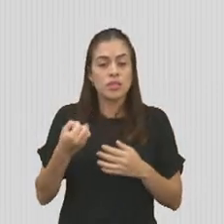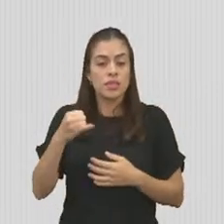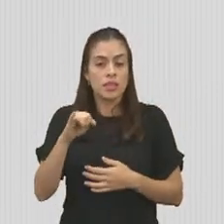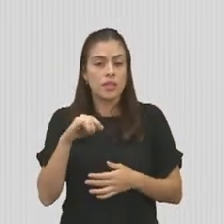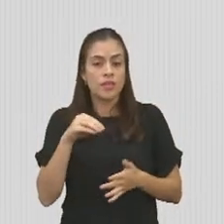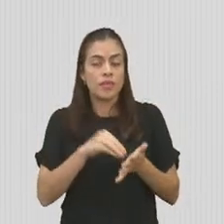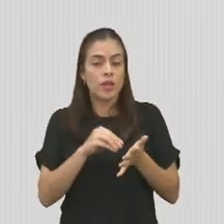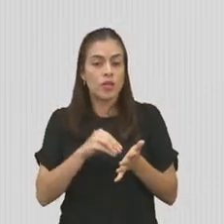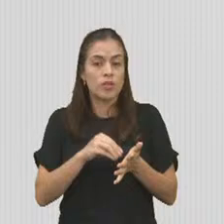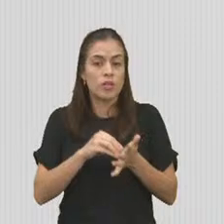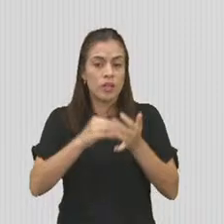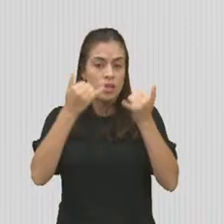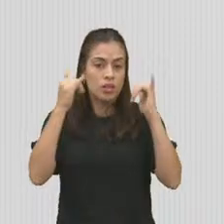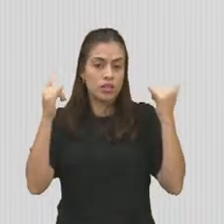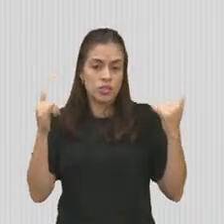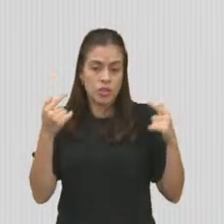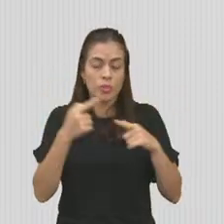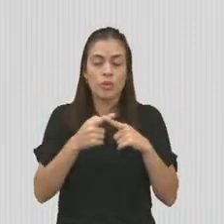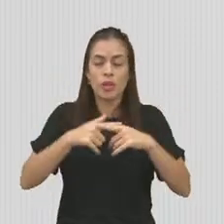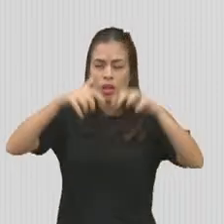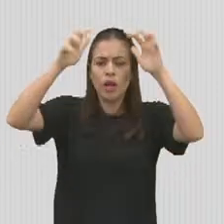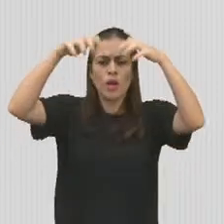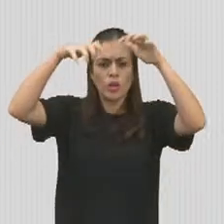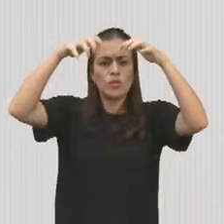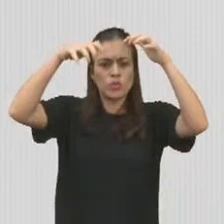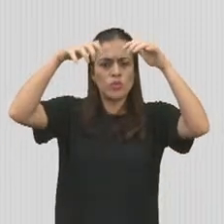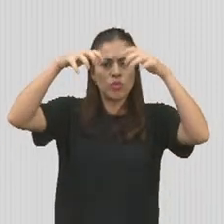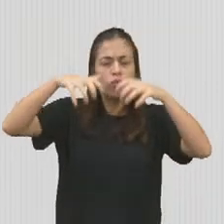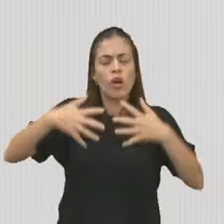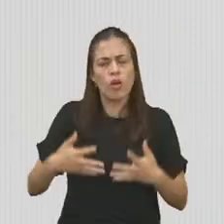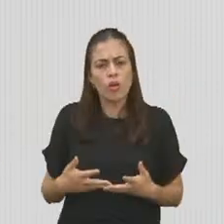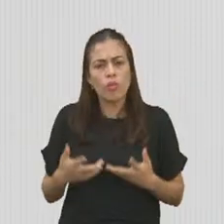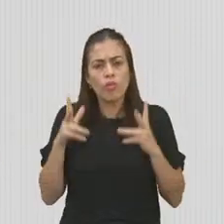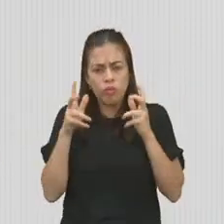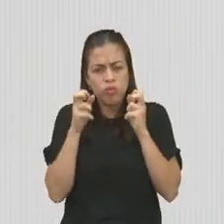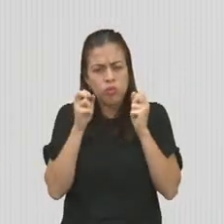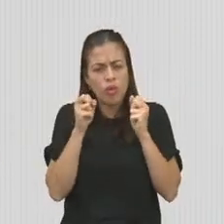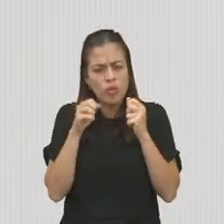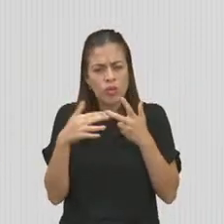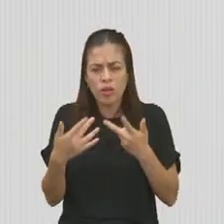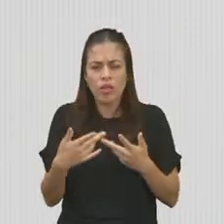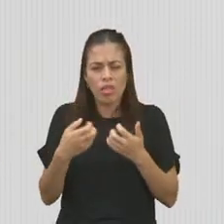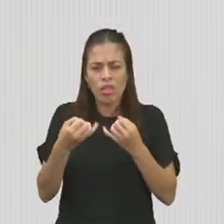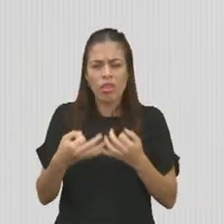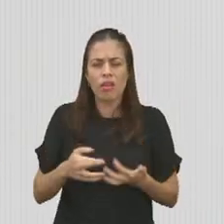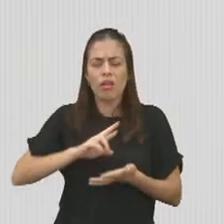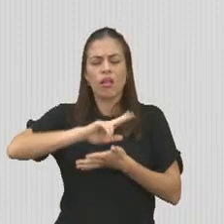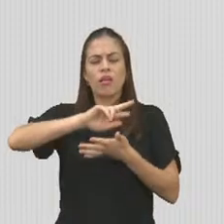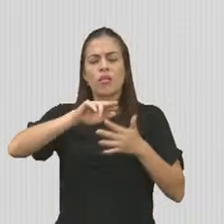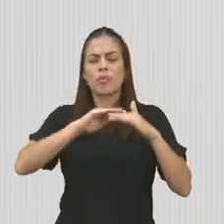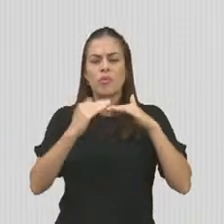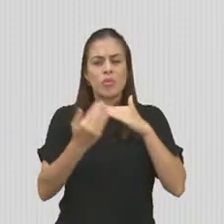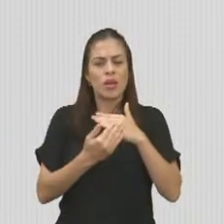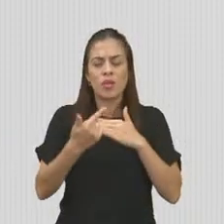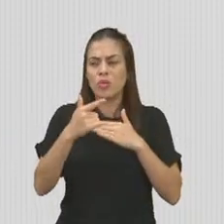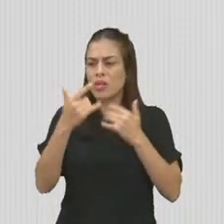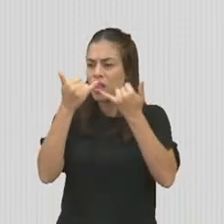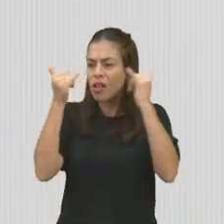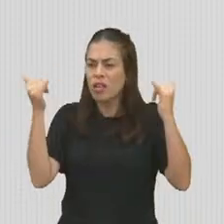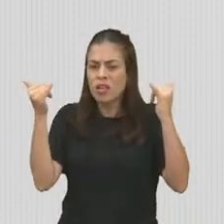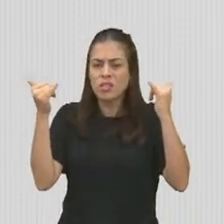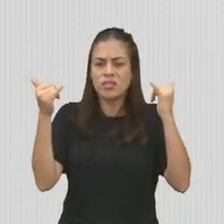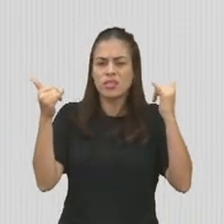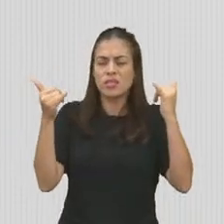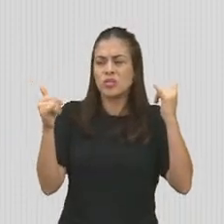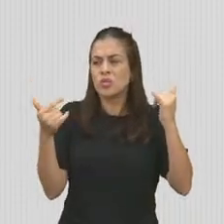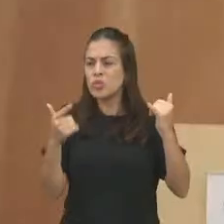luz. Porque realmente a chuva de ontem foi forte, a chuva de terça-feira foi forte, mas não tão forte a ponto de justificar tantos bairros sem energia elétrica, tantos bairros sem água.